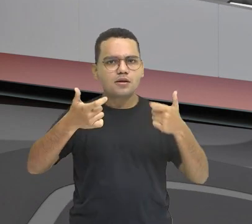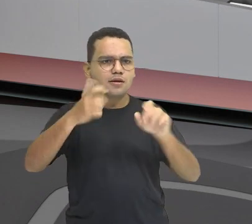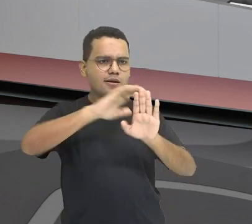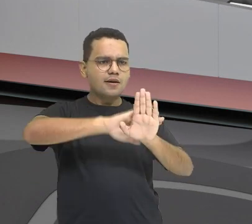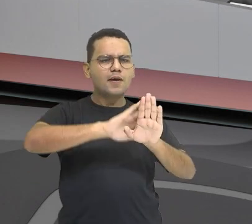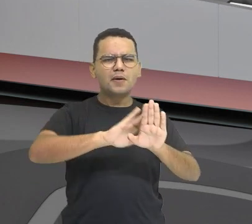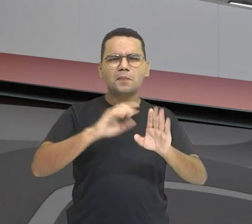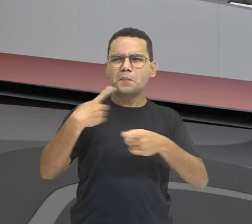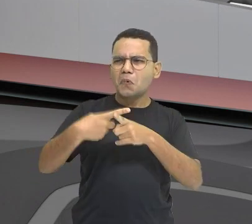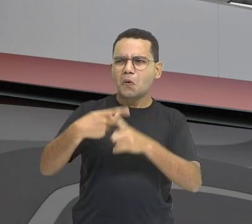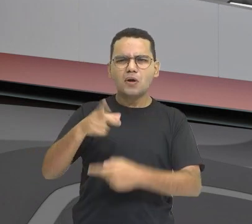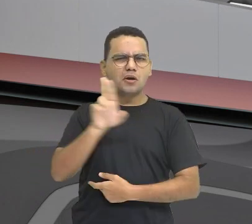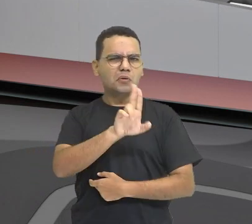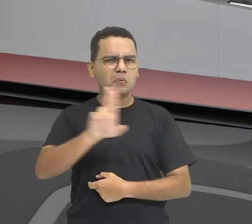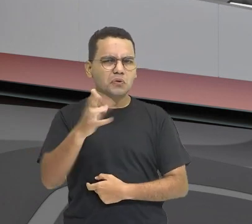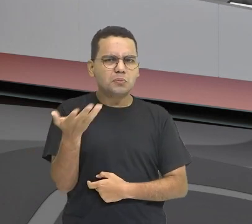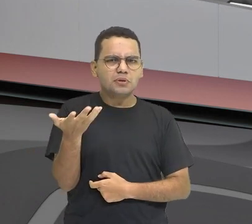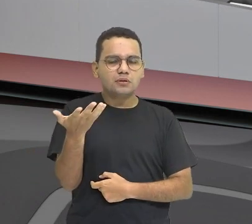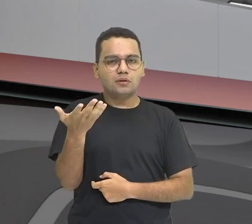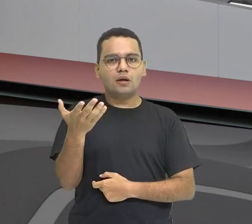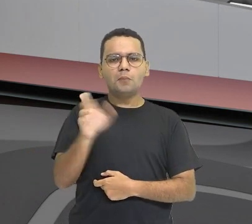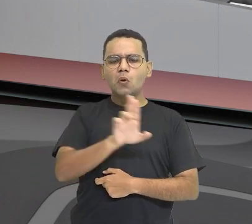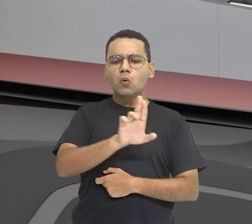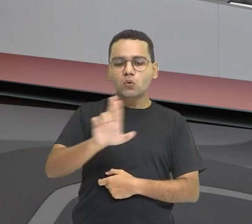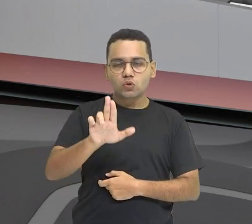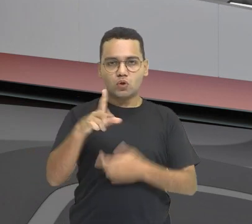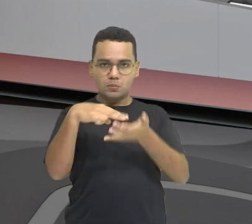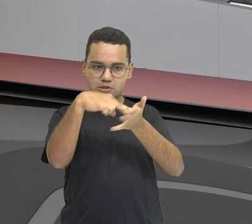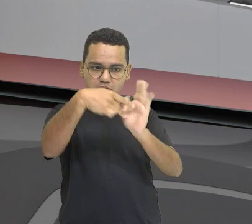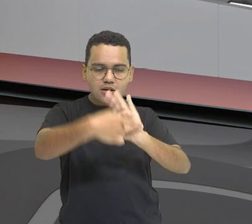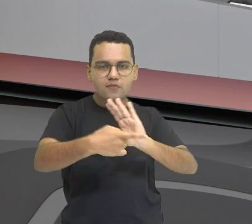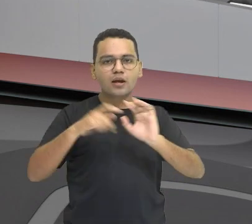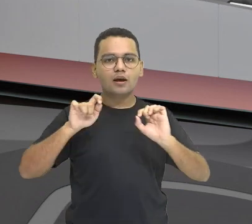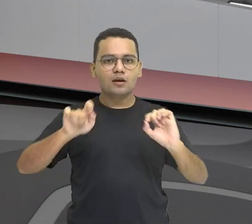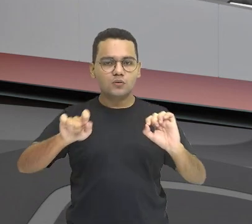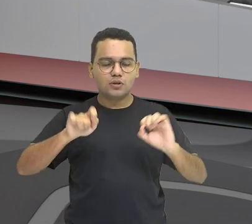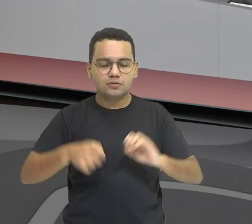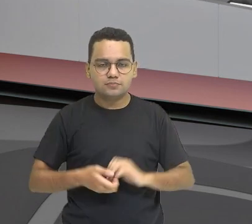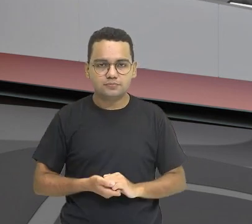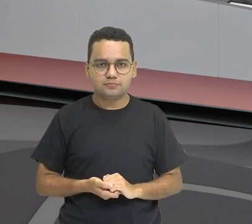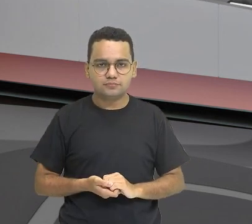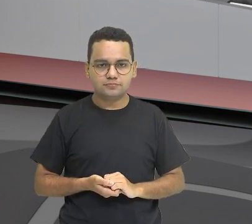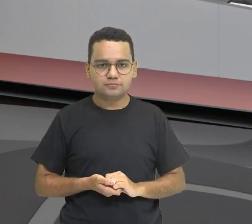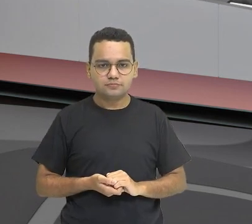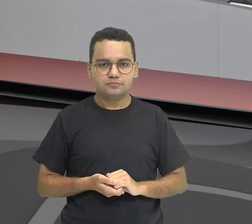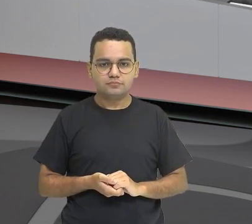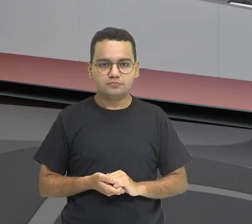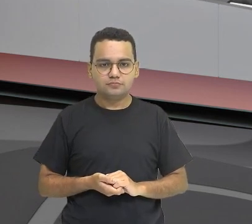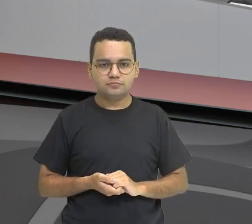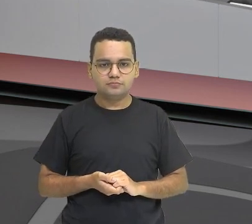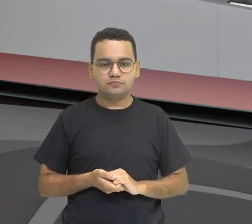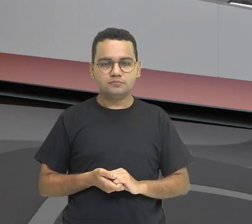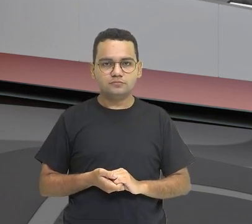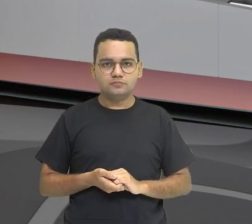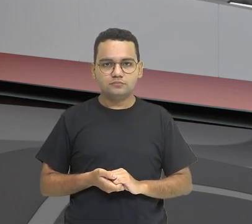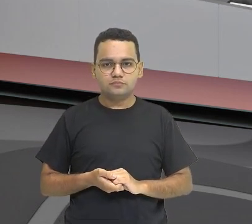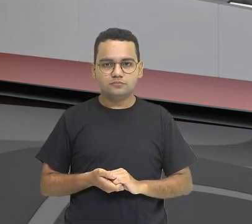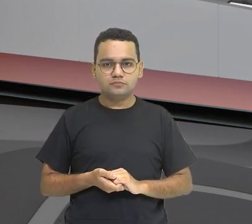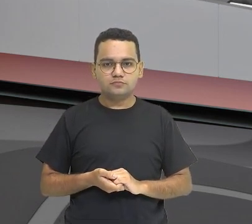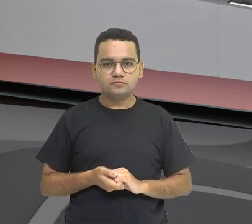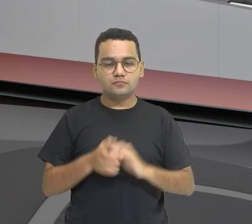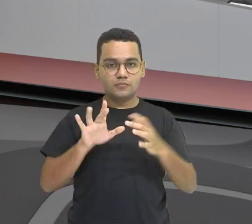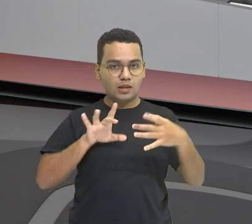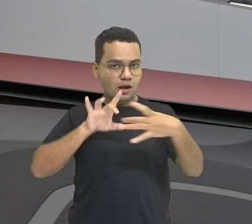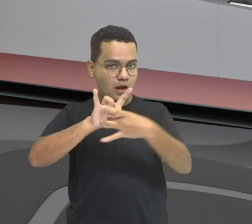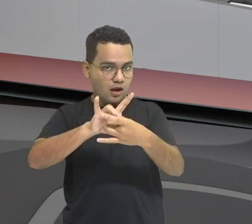nome, né? Turma, o nome Guerra Fria, ele está ligado principalmente ao fato dessas